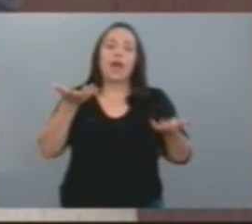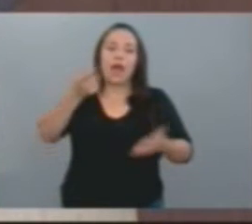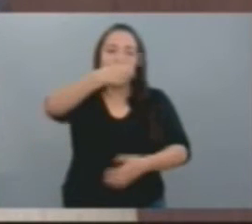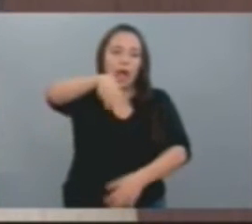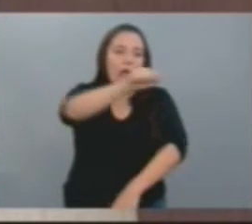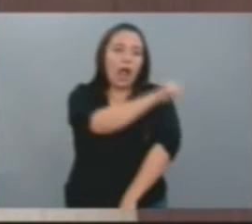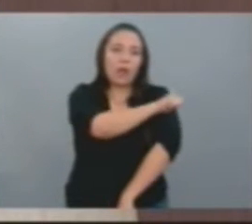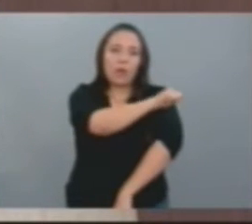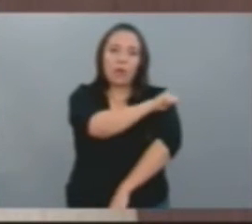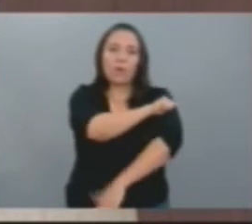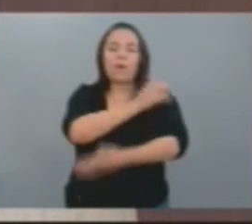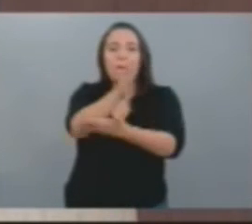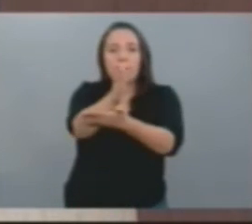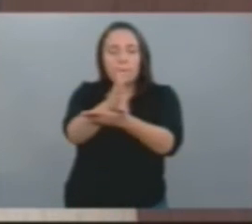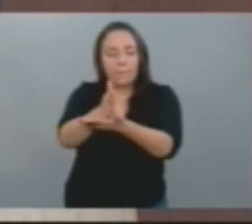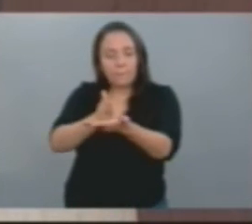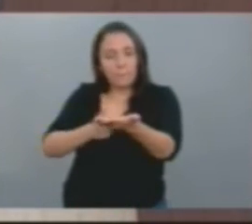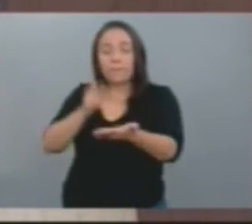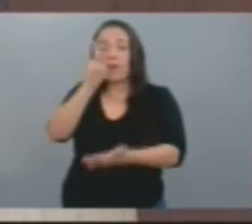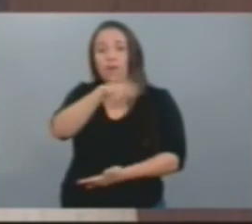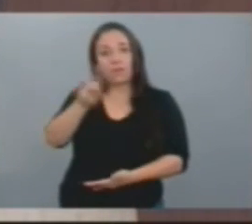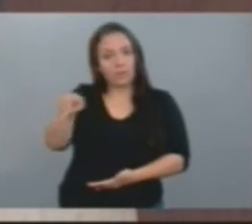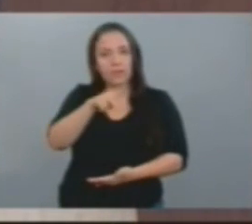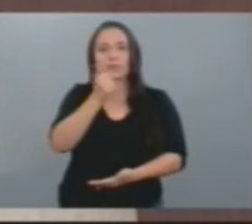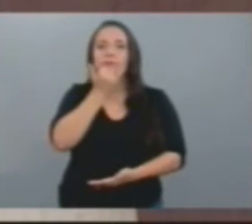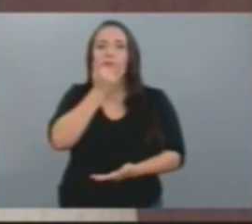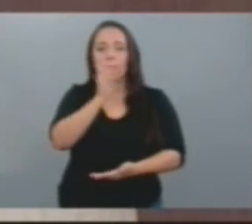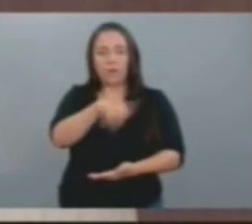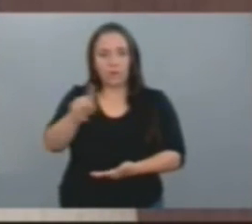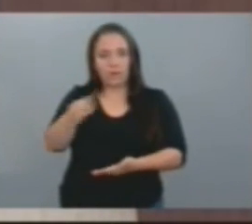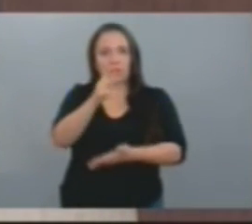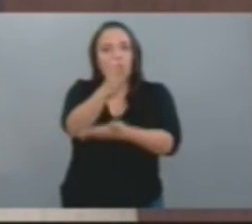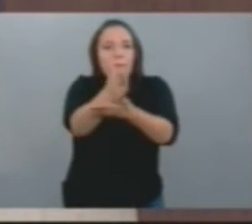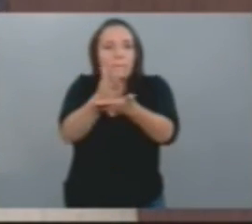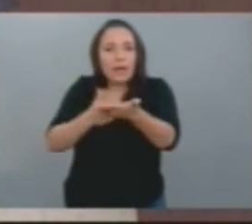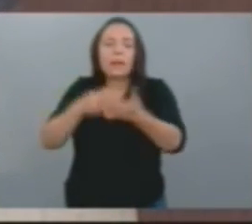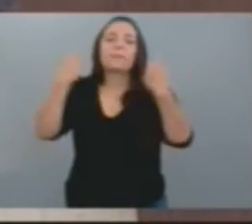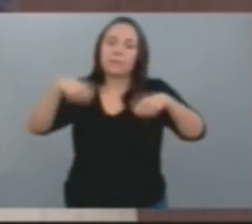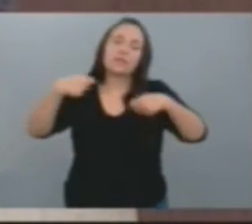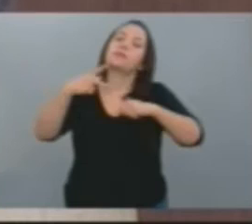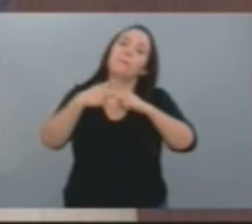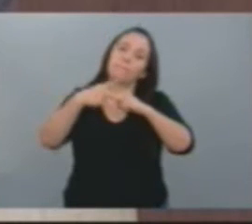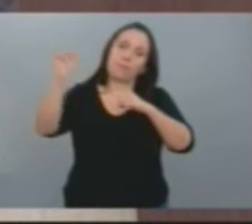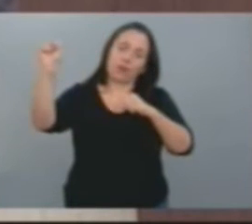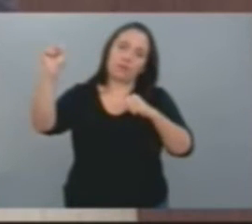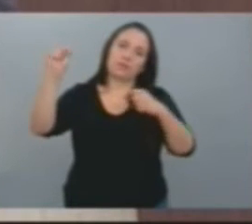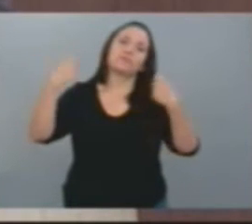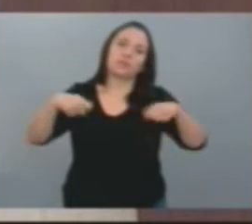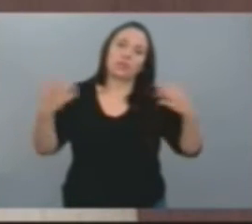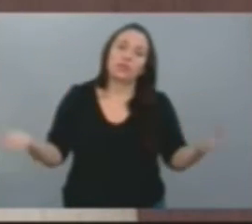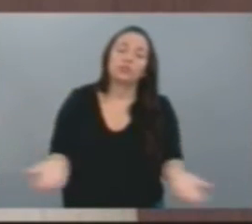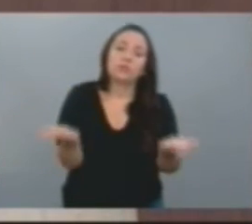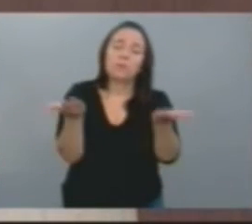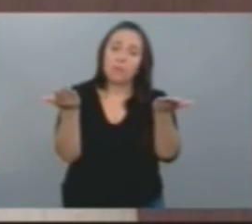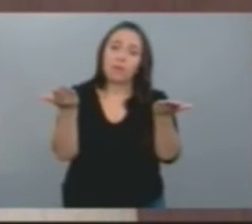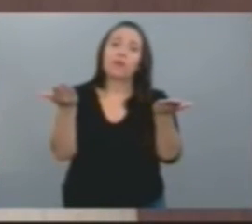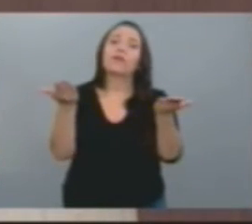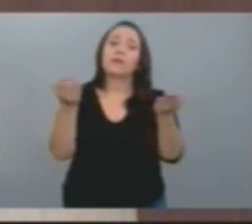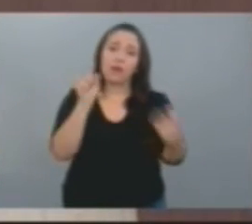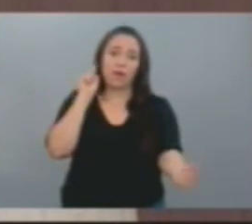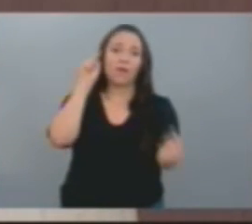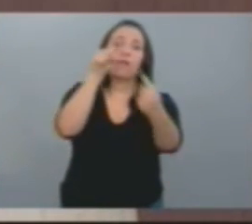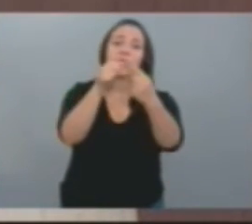tenha pós-graduação. Essa meta, obviamente, ela depende de estímulo para